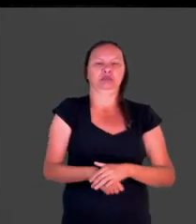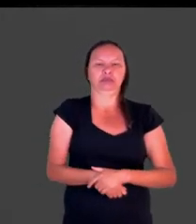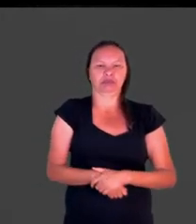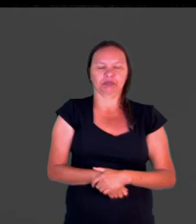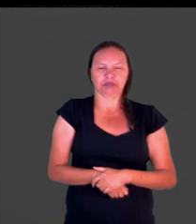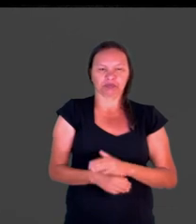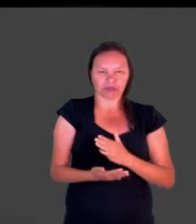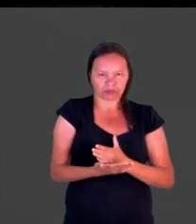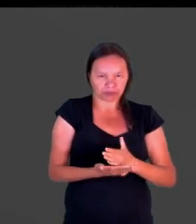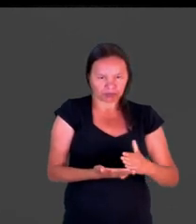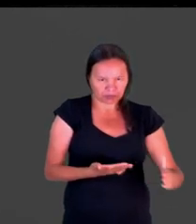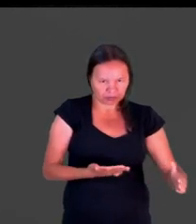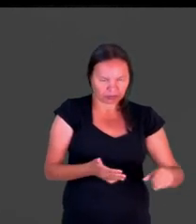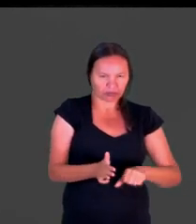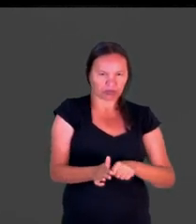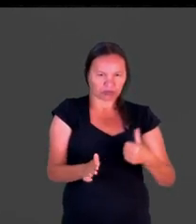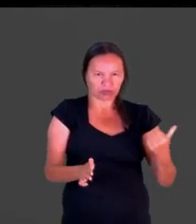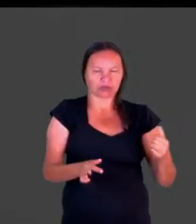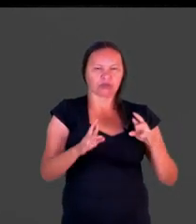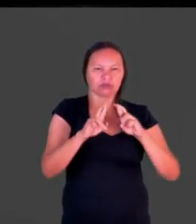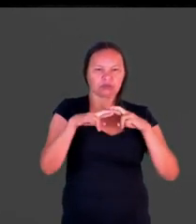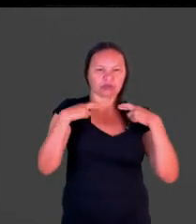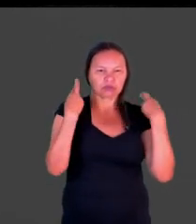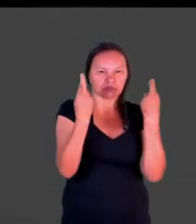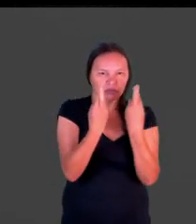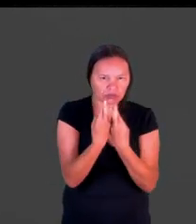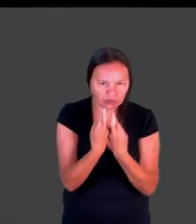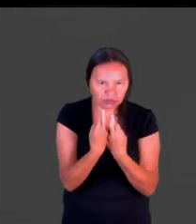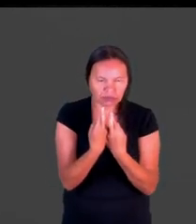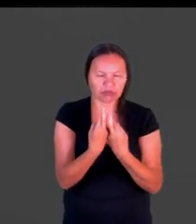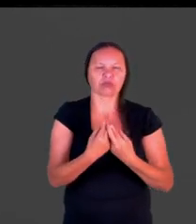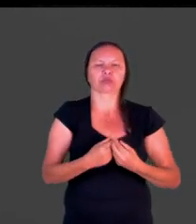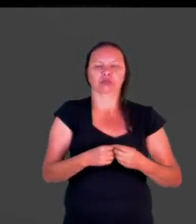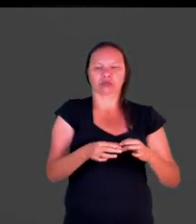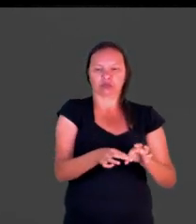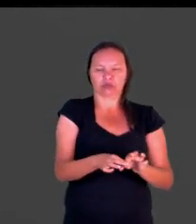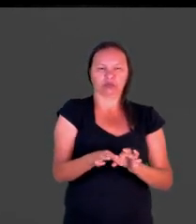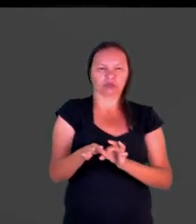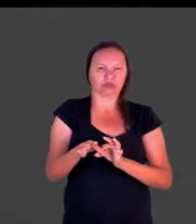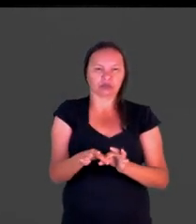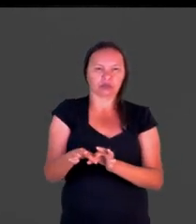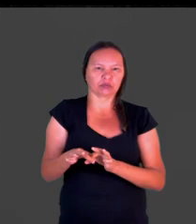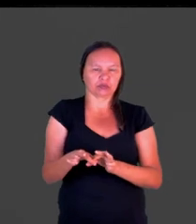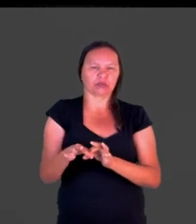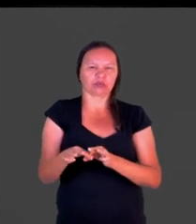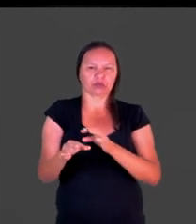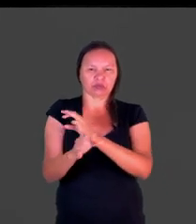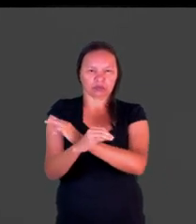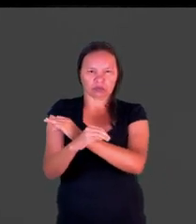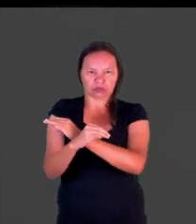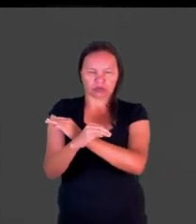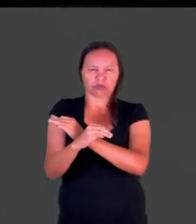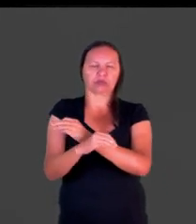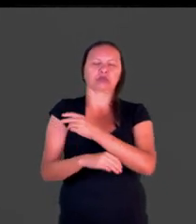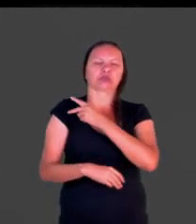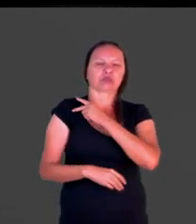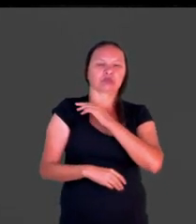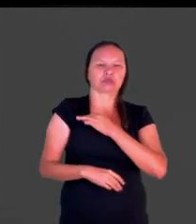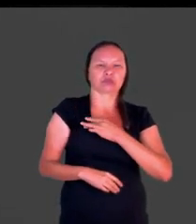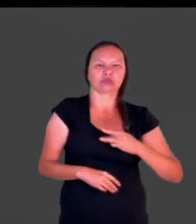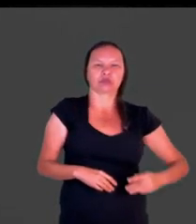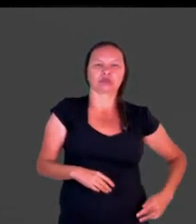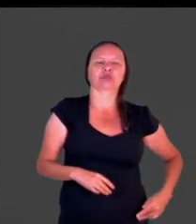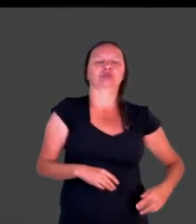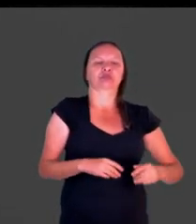A partir dessa Primeiro começando a reunião com essas organizações da sociedade civil depois com o fnd A